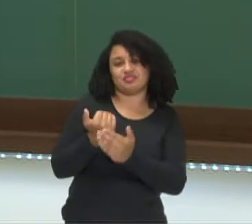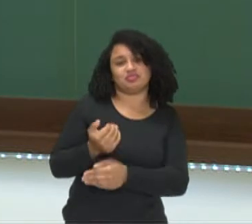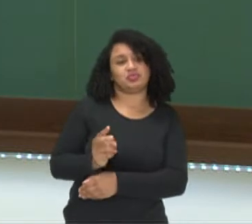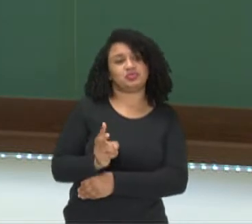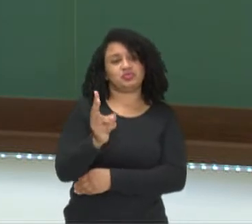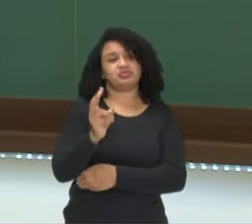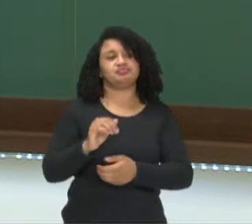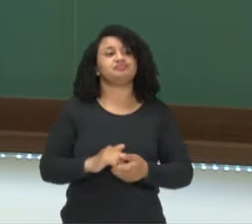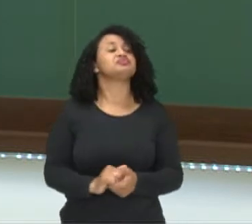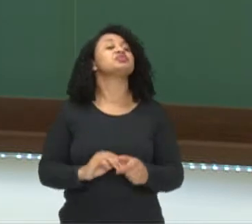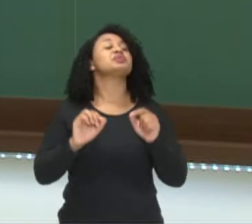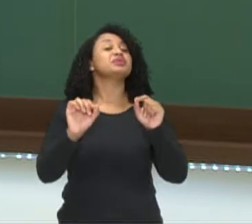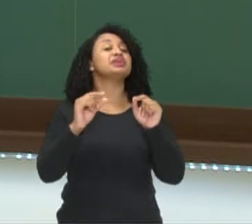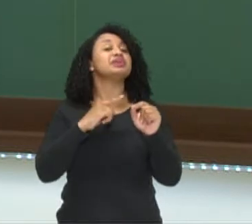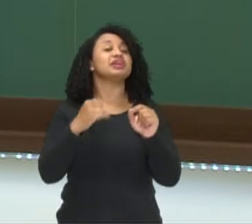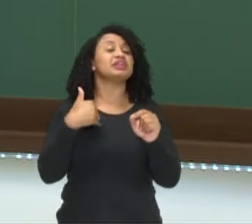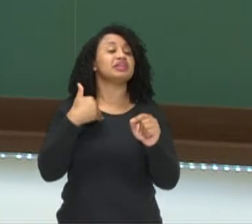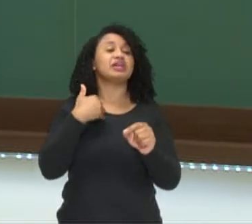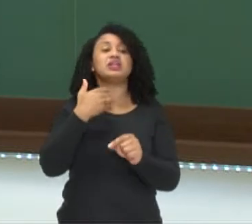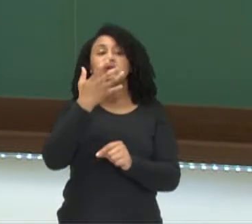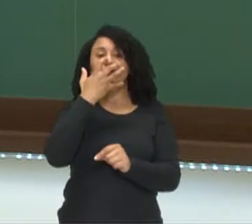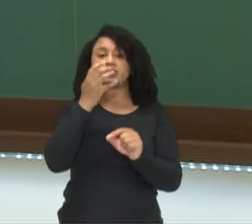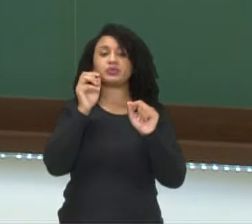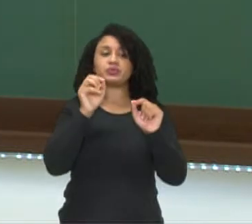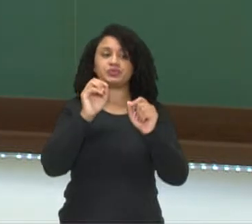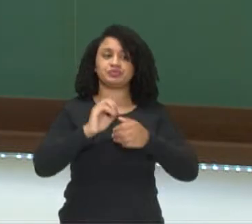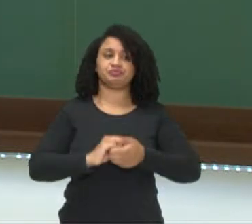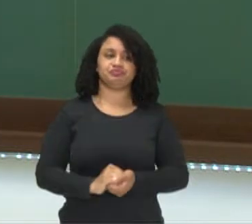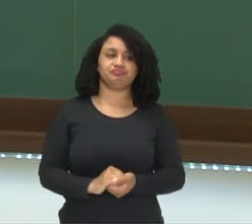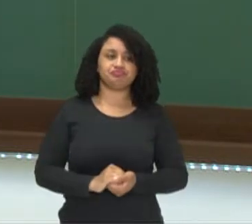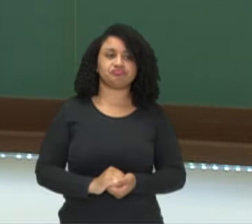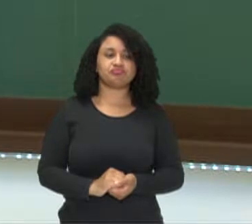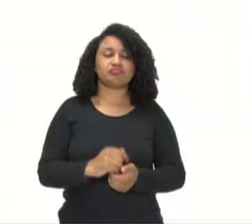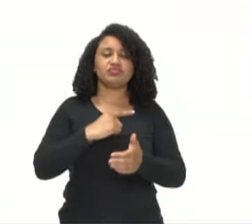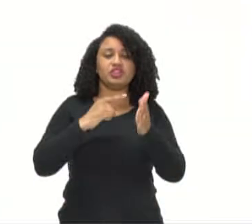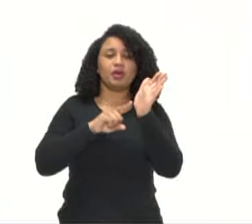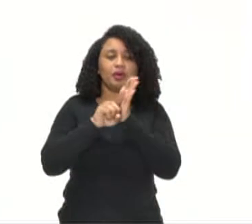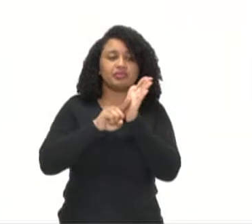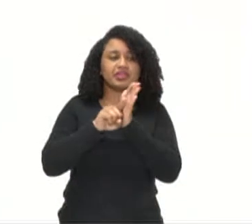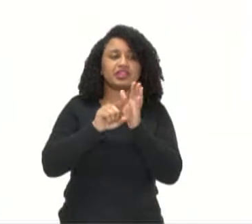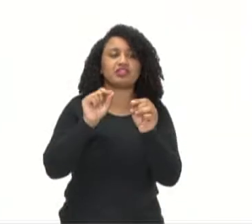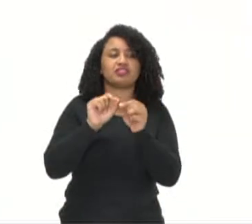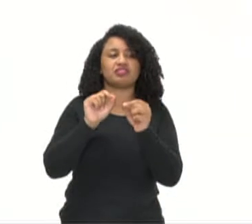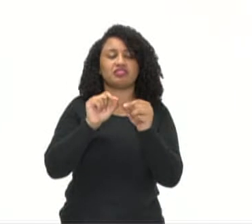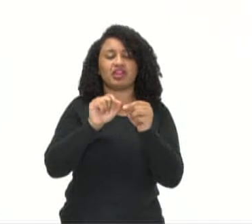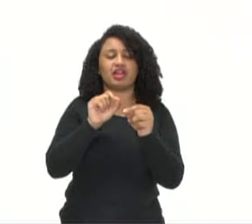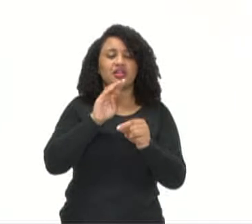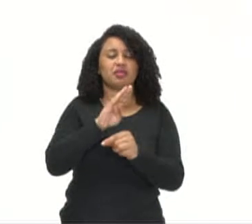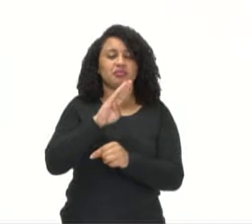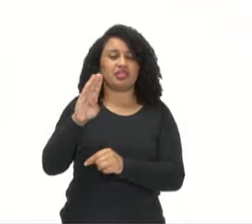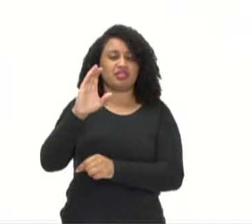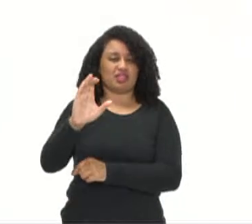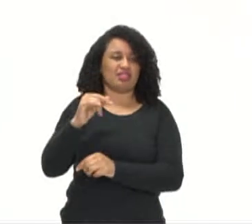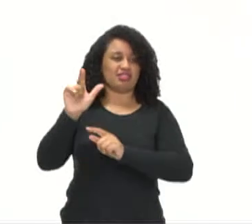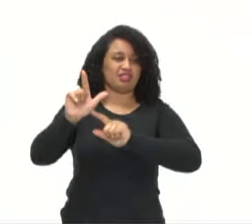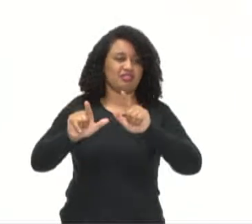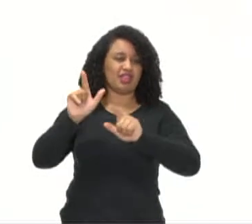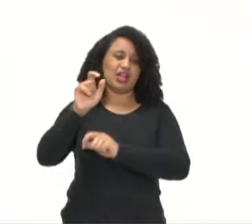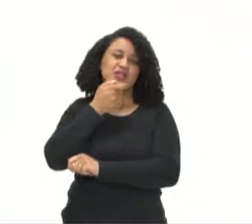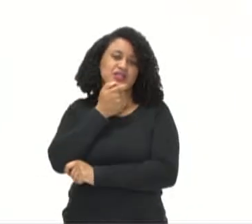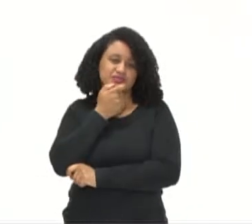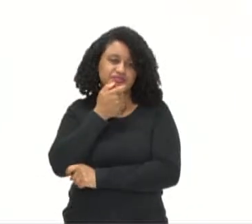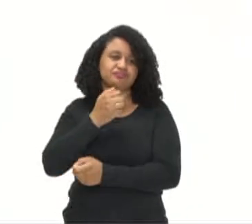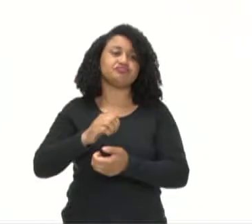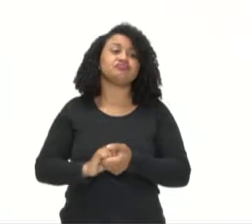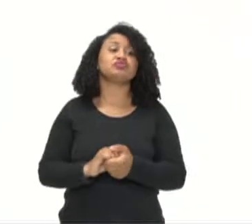frente. O que mais que nós temos sobre idade de cachorro? Temos um estudo realizado pela BBC do Reino Unido, lá da Inglaterra, que